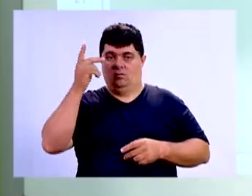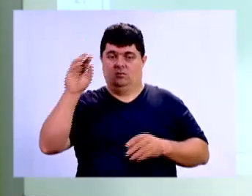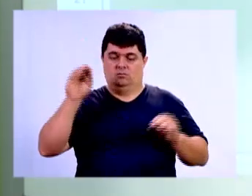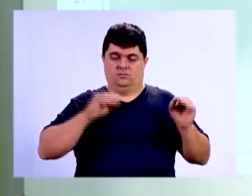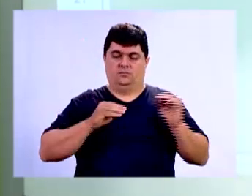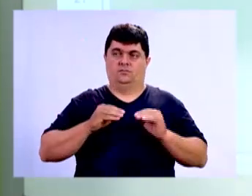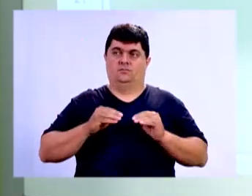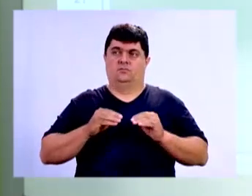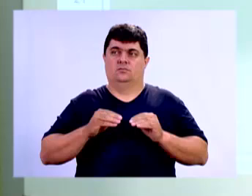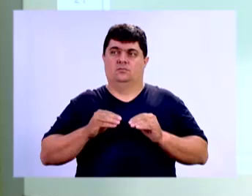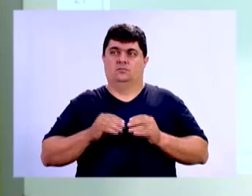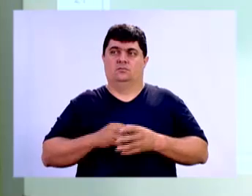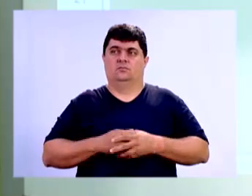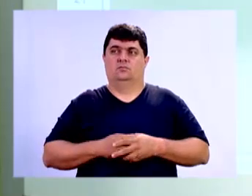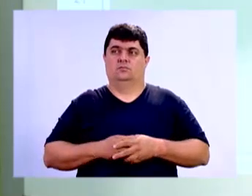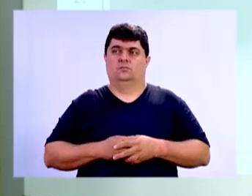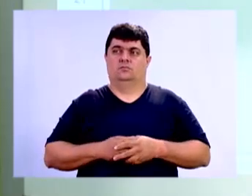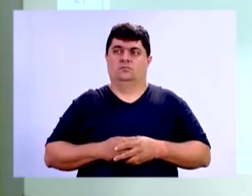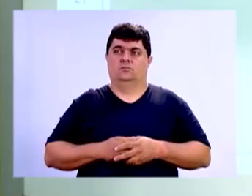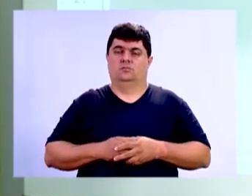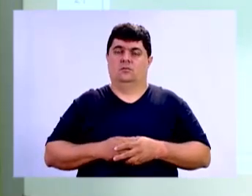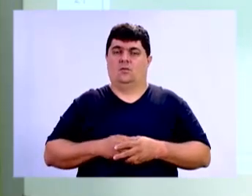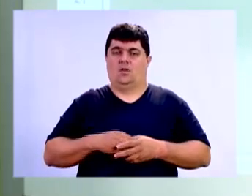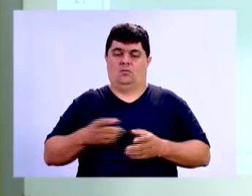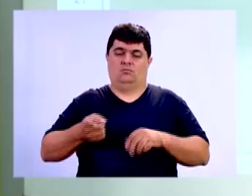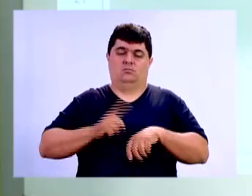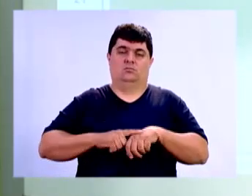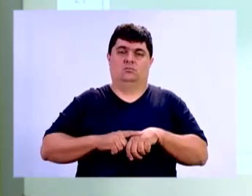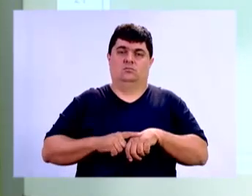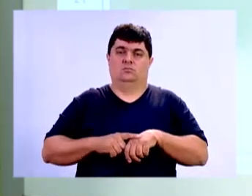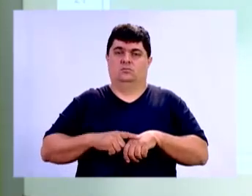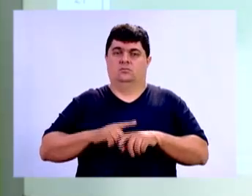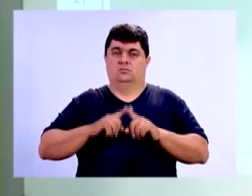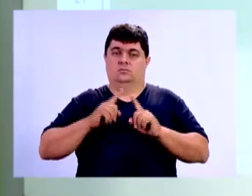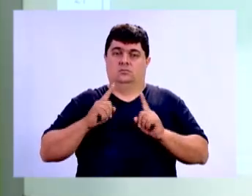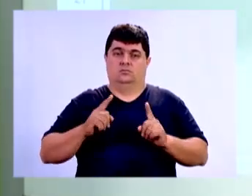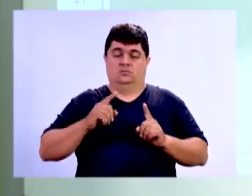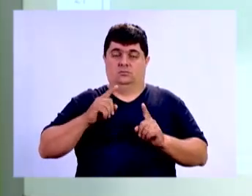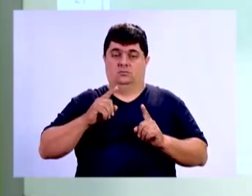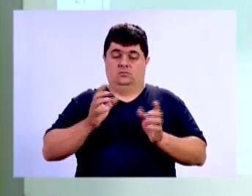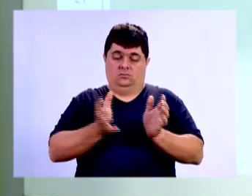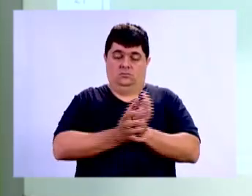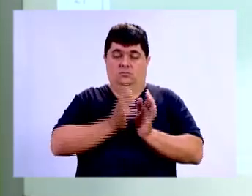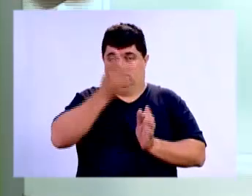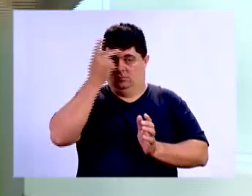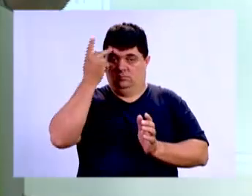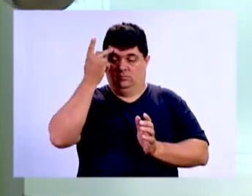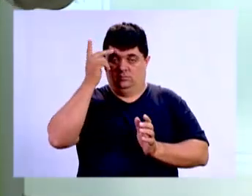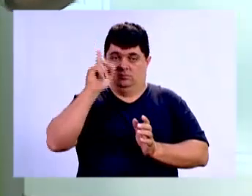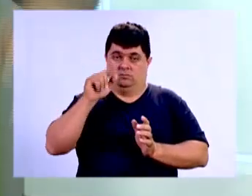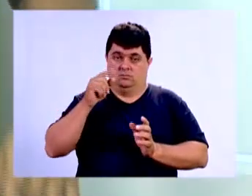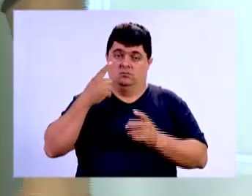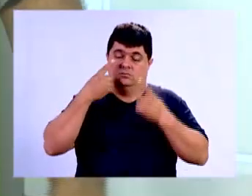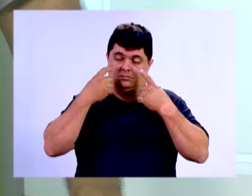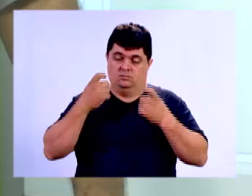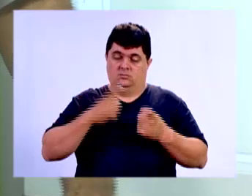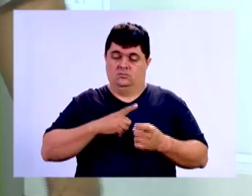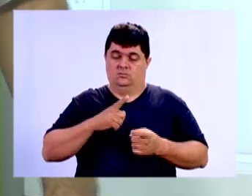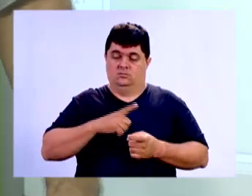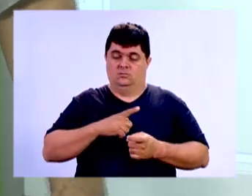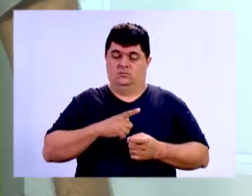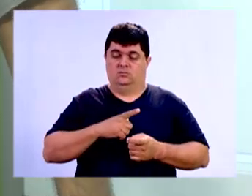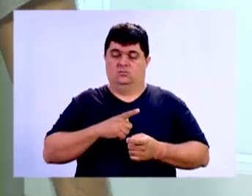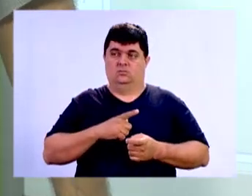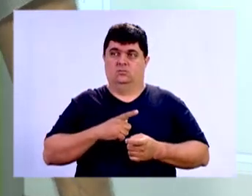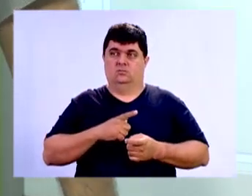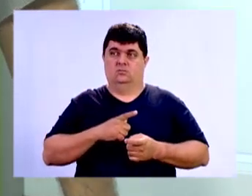funcionário é filho de pessoa, ele herda as características de pessoa. Só que aquela classe pessoa, gente, é interessante que ela seja